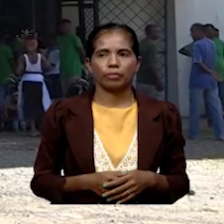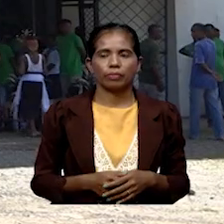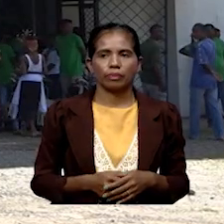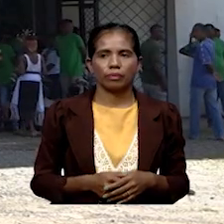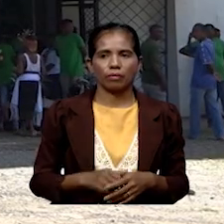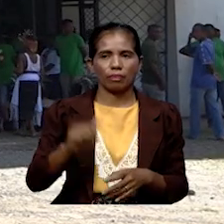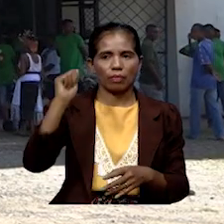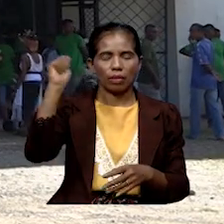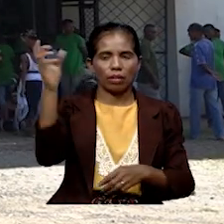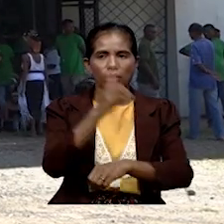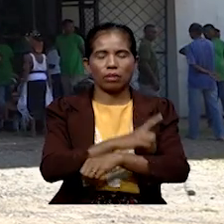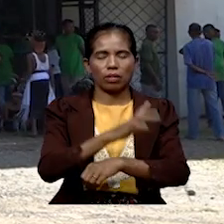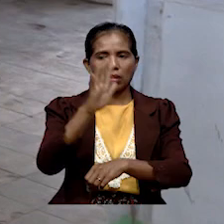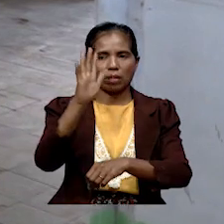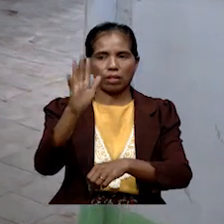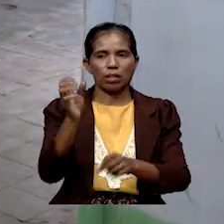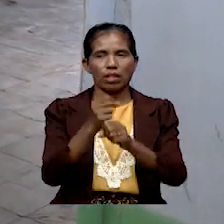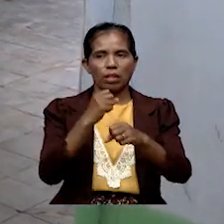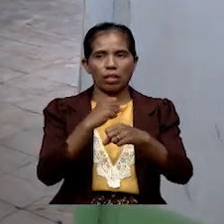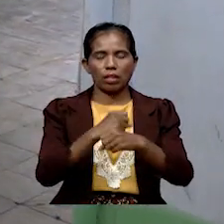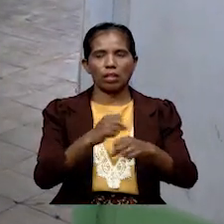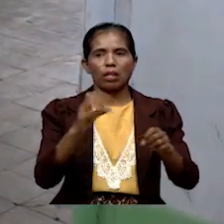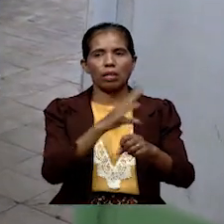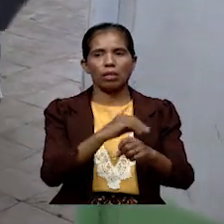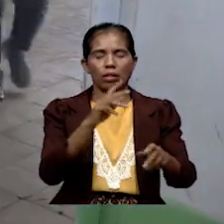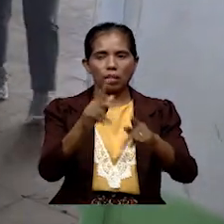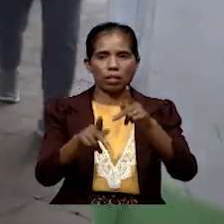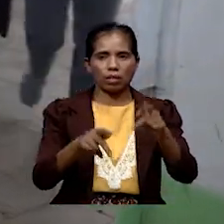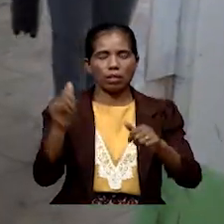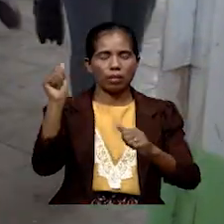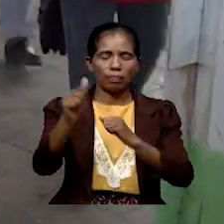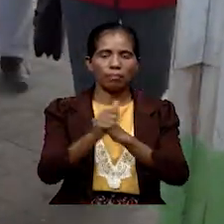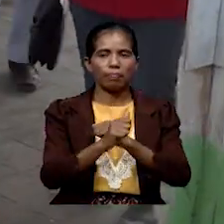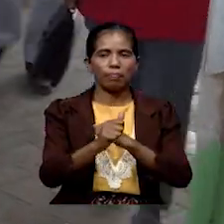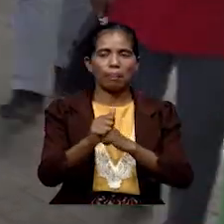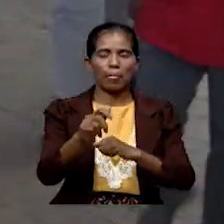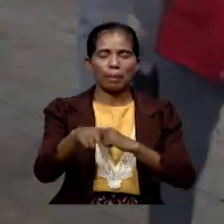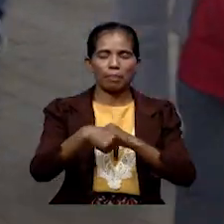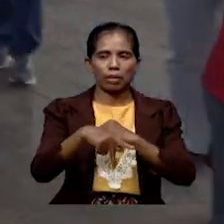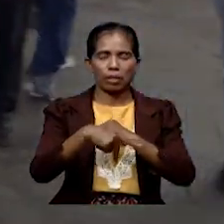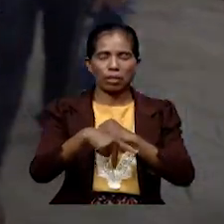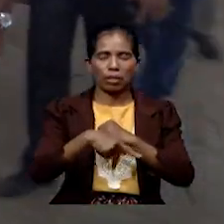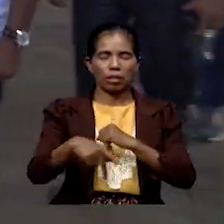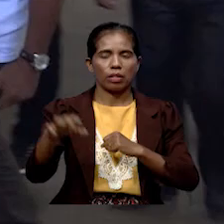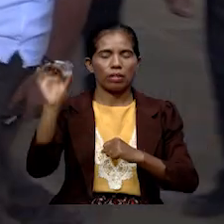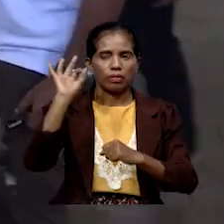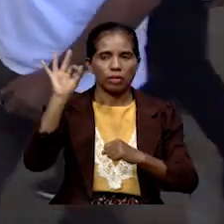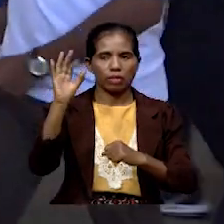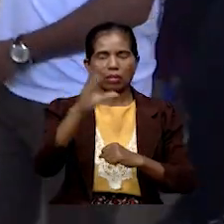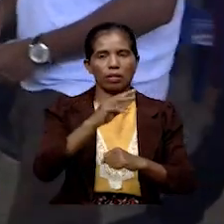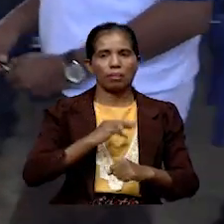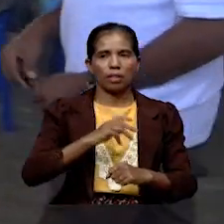Campanha para Lauren da Lima nebe halau de diálogo com militante, simpatizante, partido Fetelin, nomos apoiante e a ginásio Maliana município de